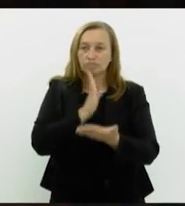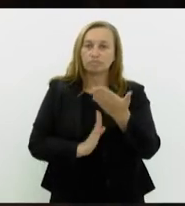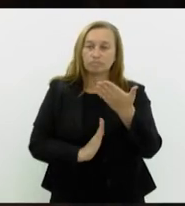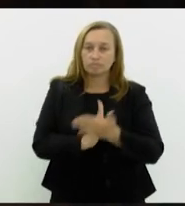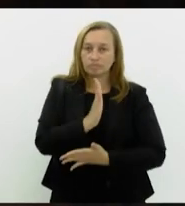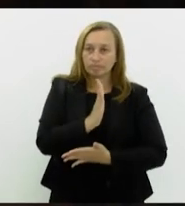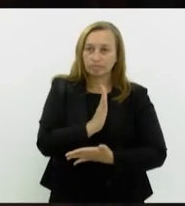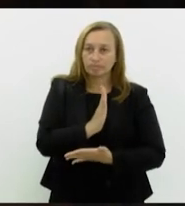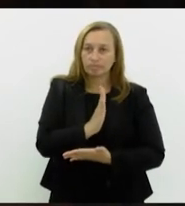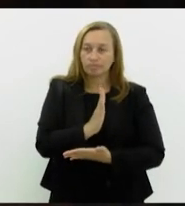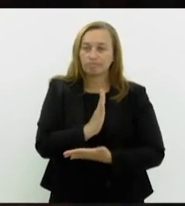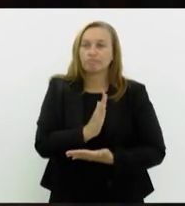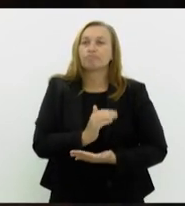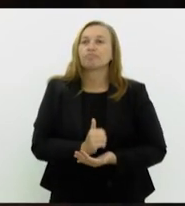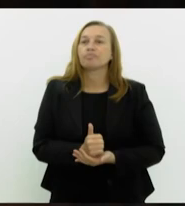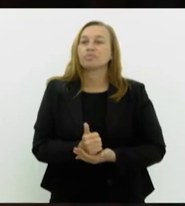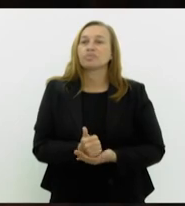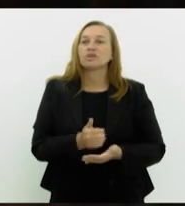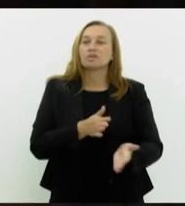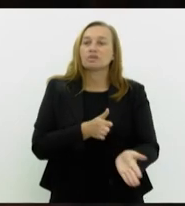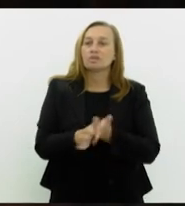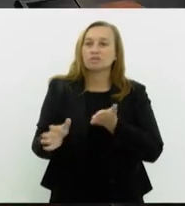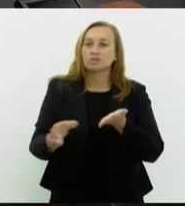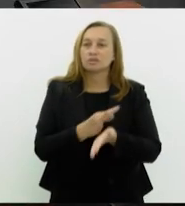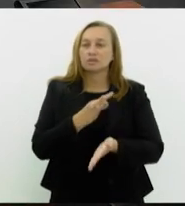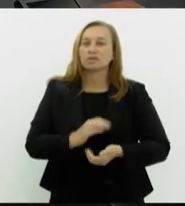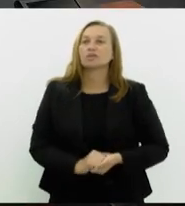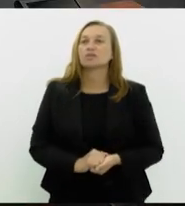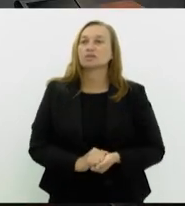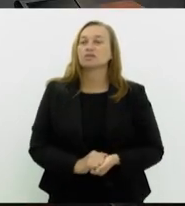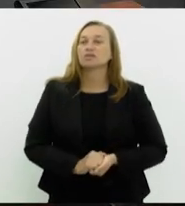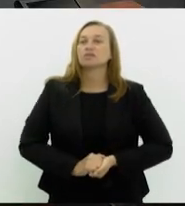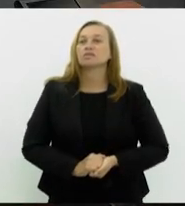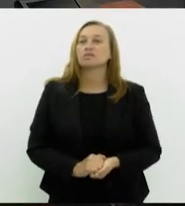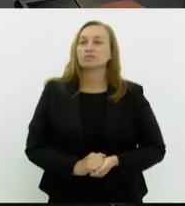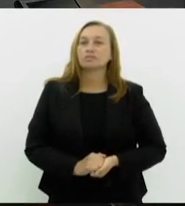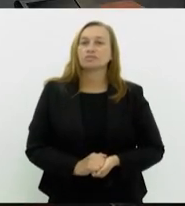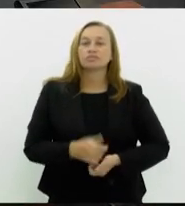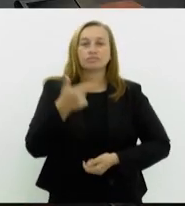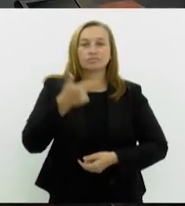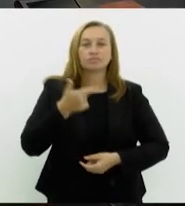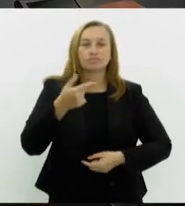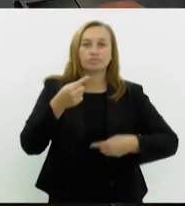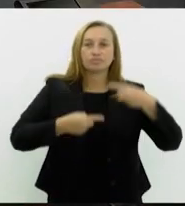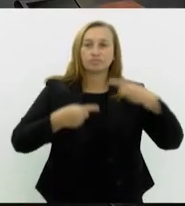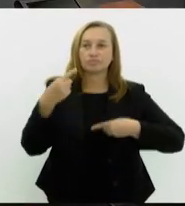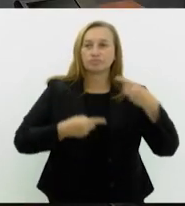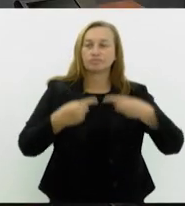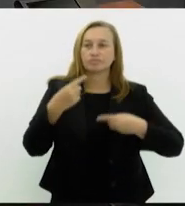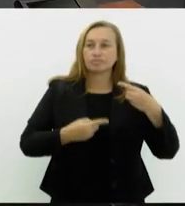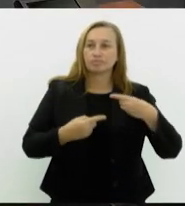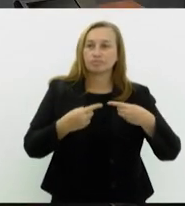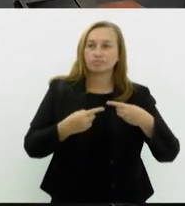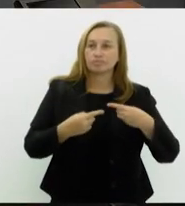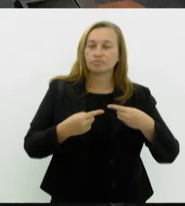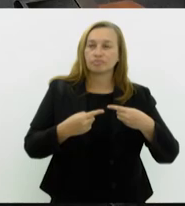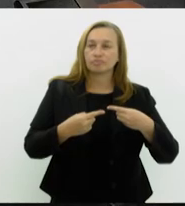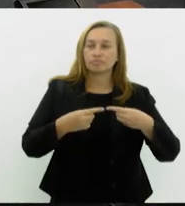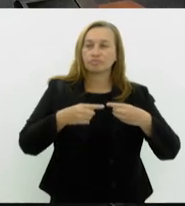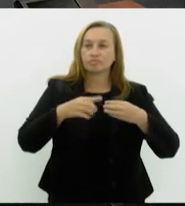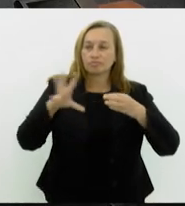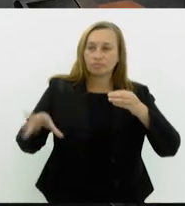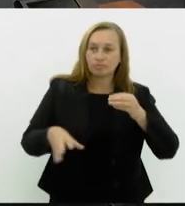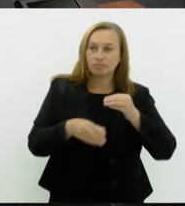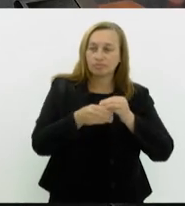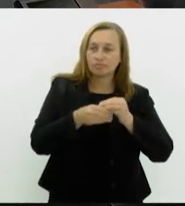estão. Aprovado, vai à promulgação. Em tramitação ordinária, em segunda discussão, redação do vencido assim